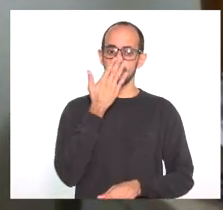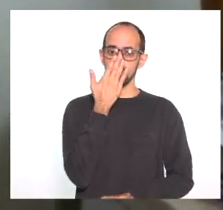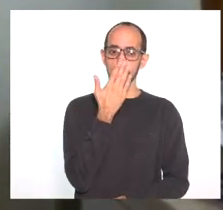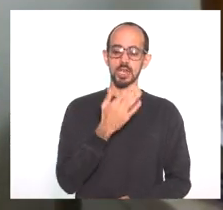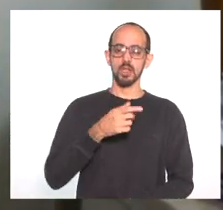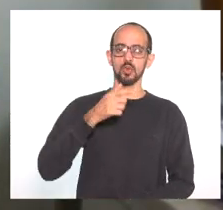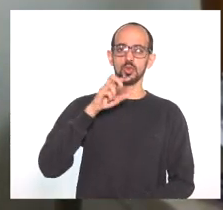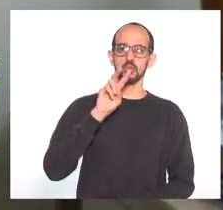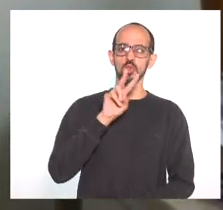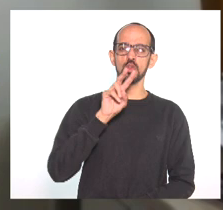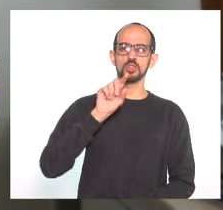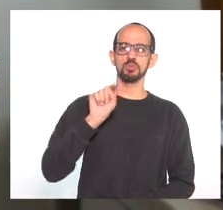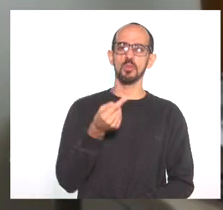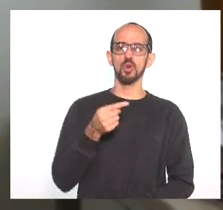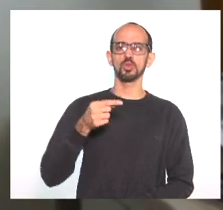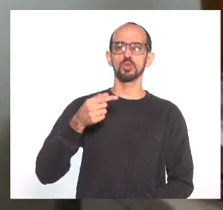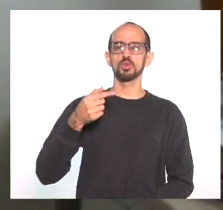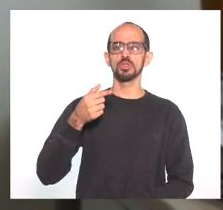2,113. Ora,